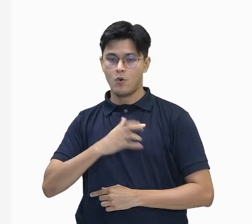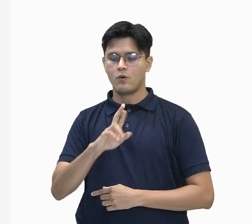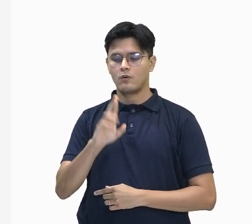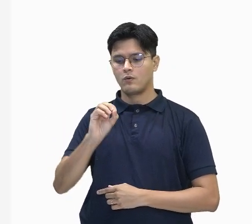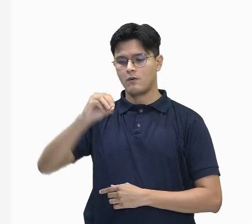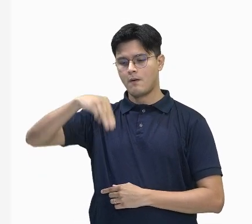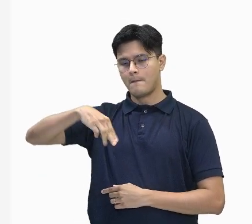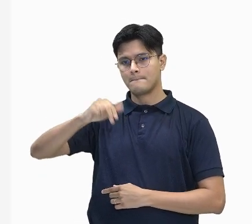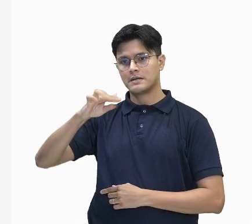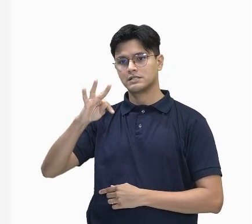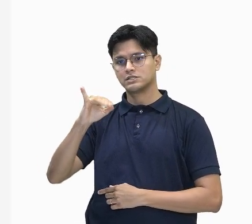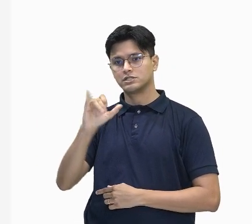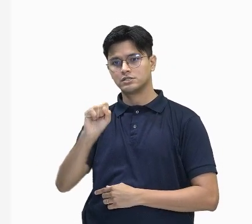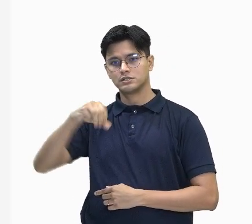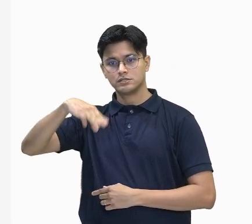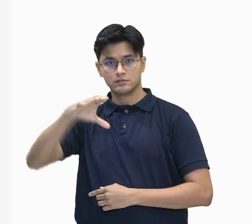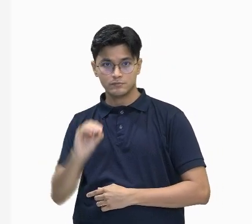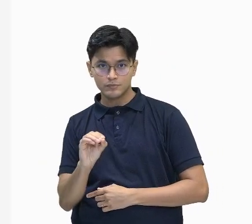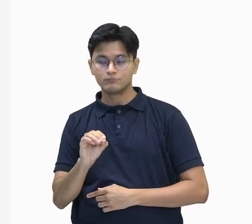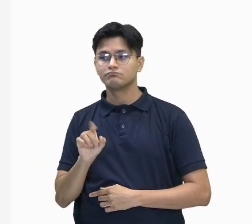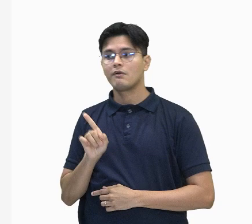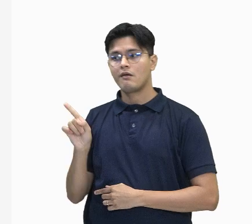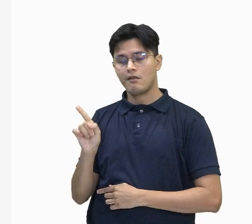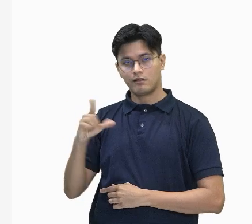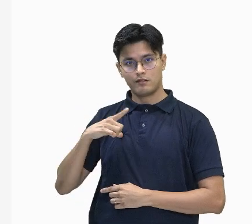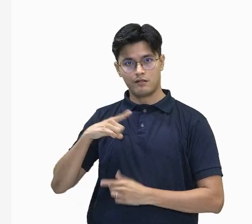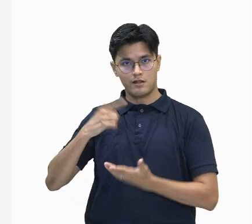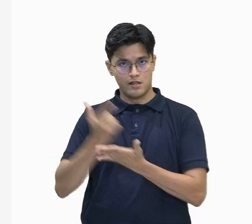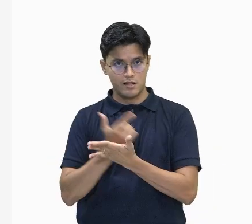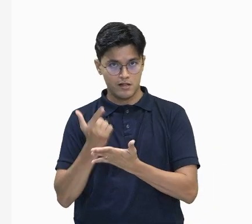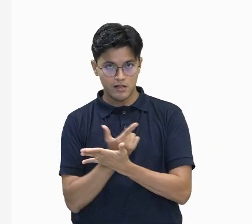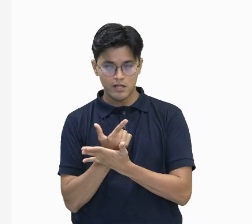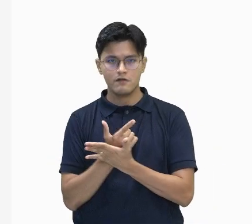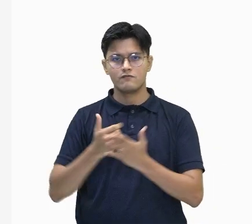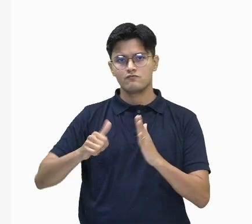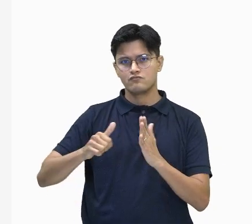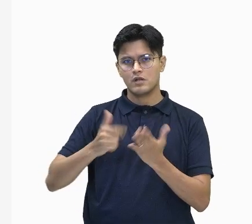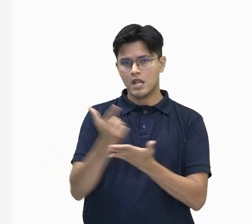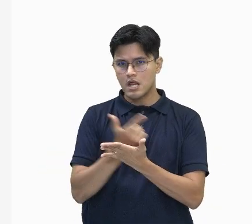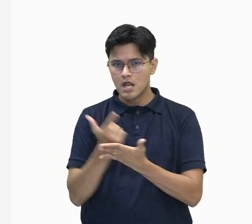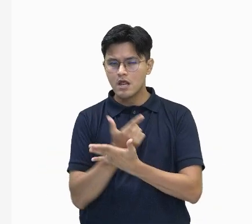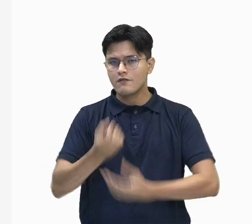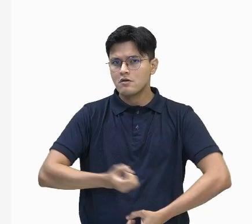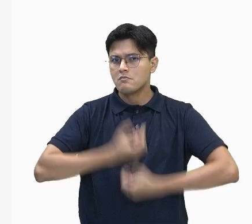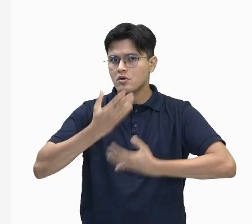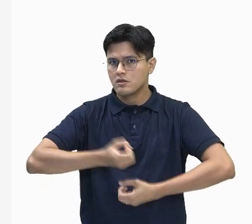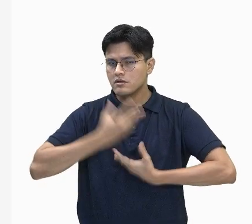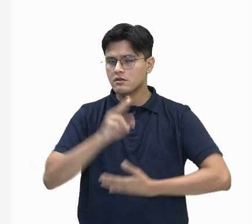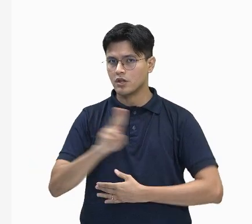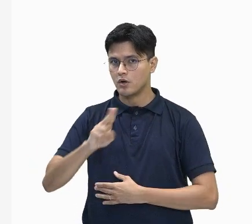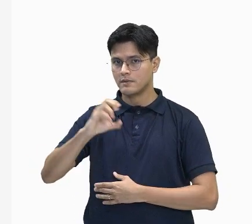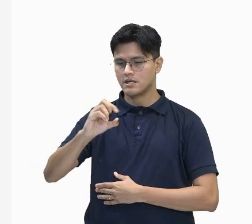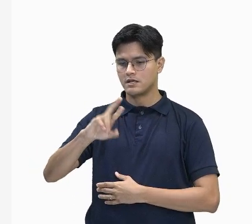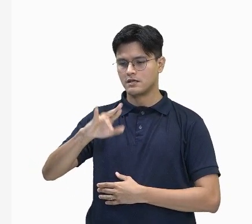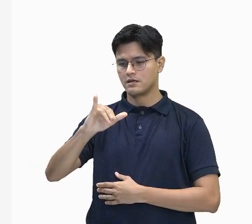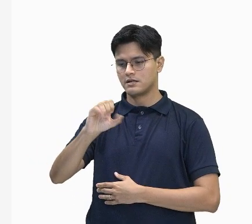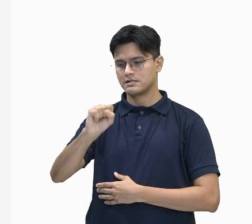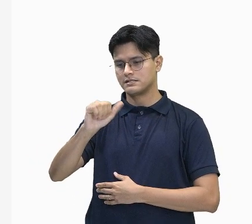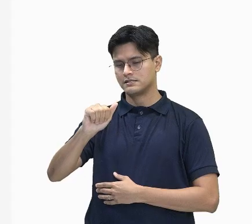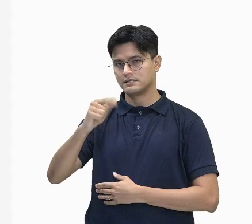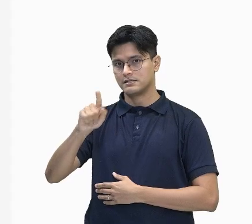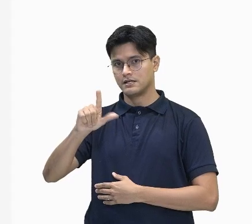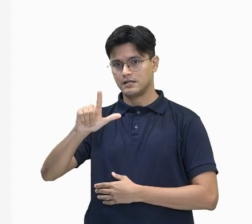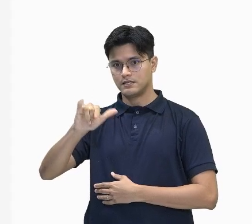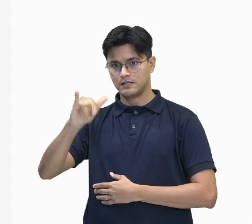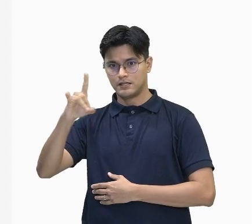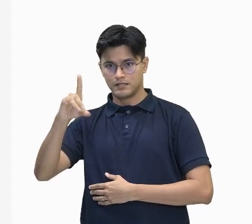seu livro de poesias Crisálidas, o primeiro livro de poesia dele, e aí depois ele segue para o